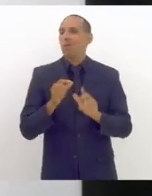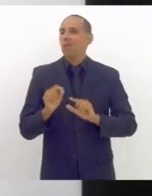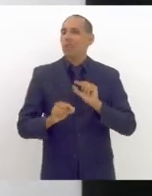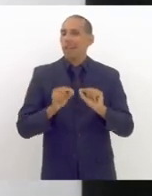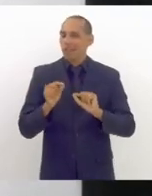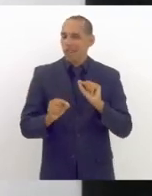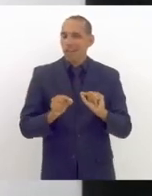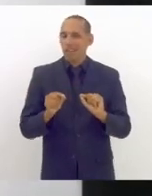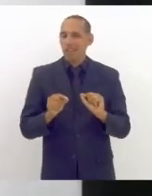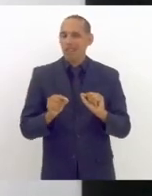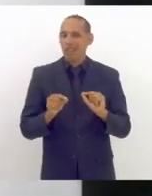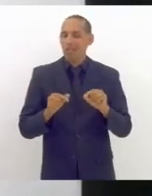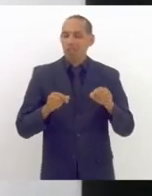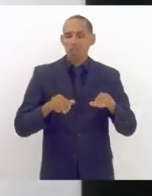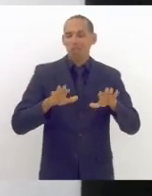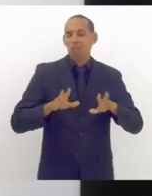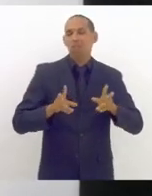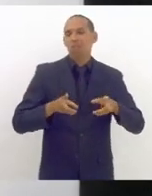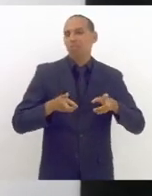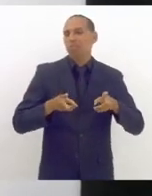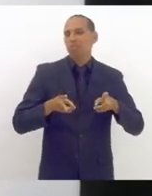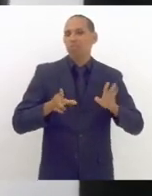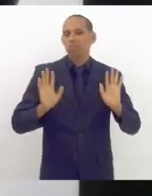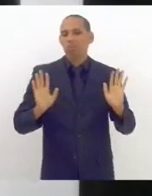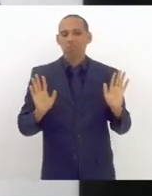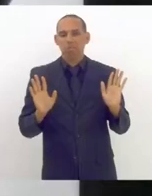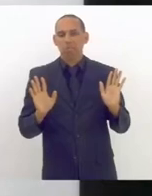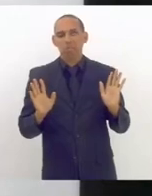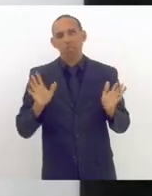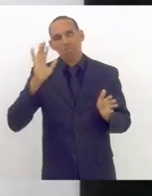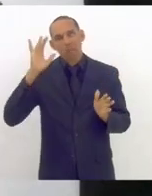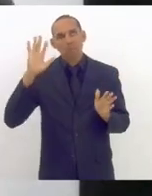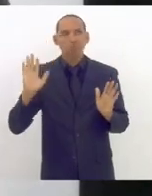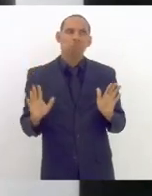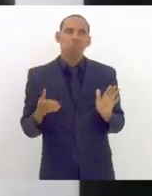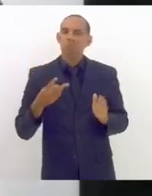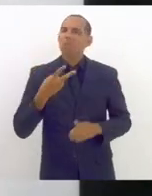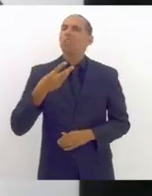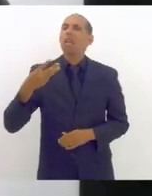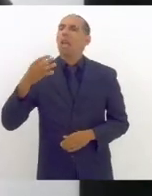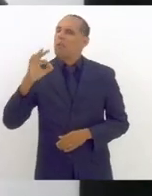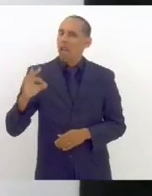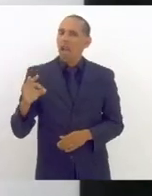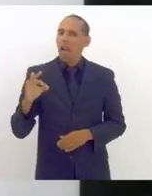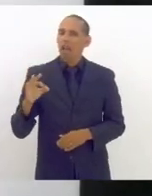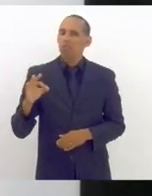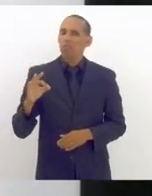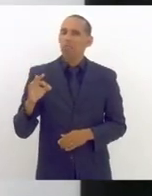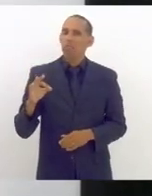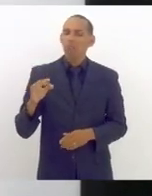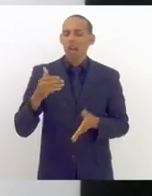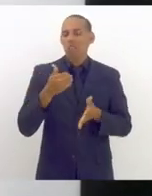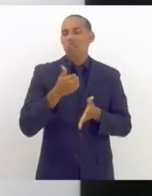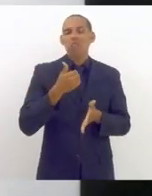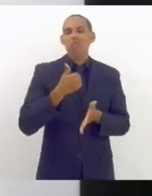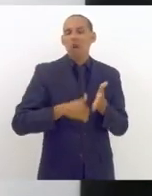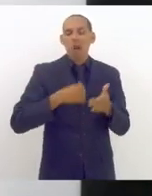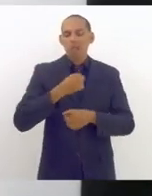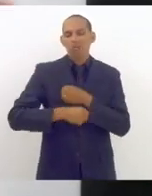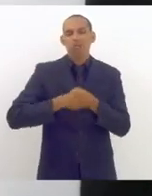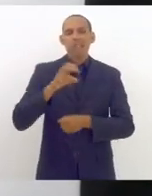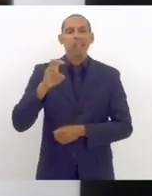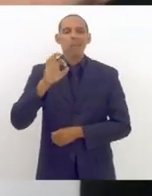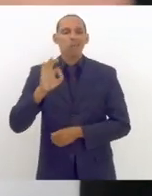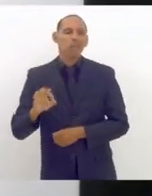fica você colocada com imaginemos 23 e dá desconto para o ano que vem